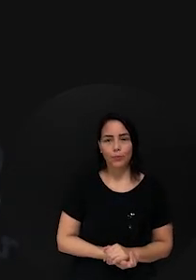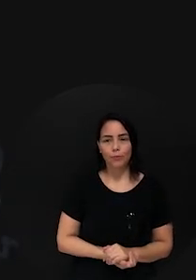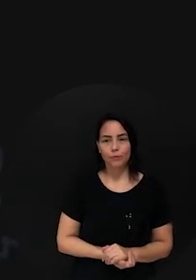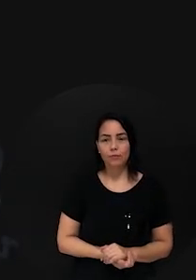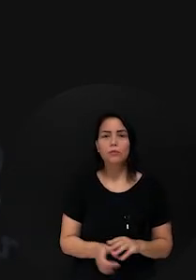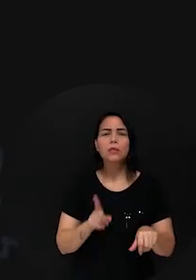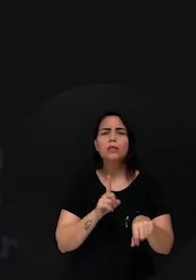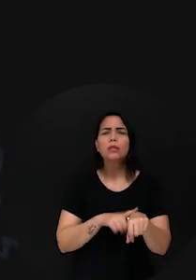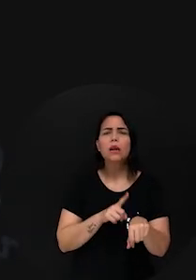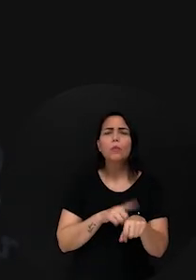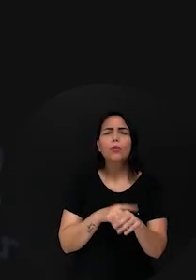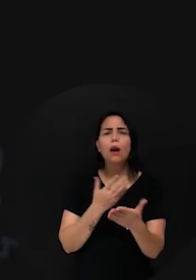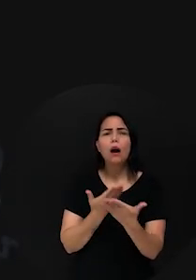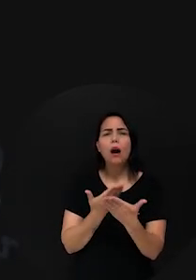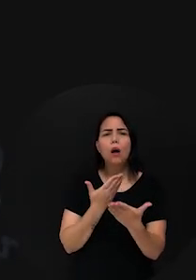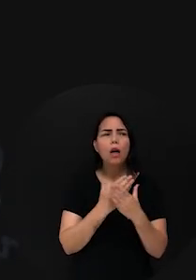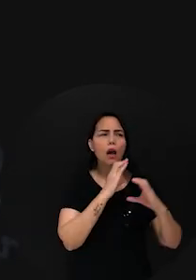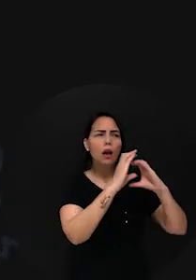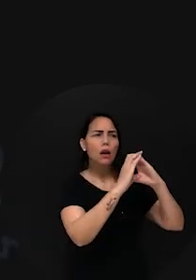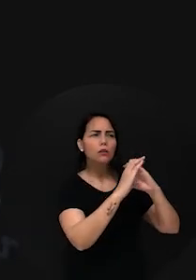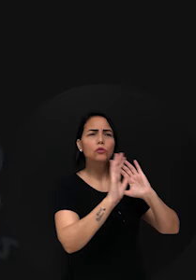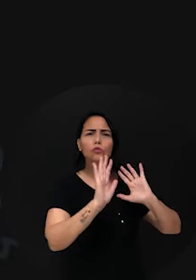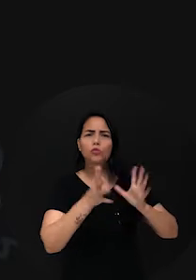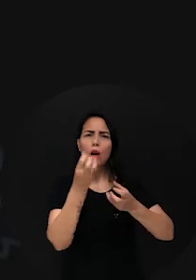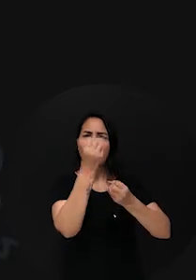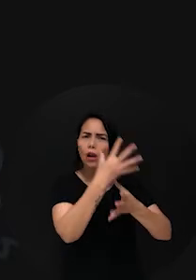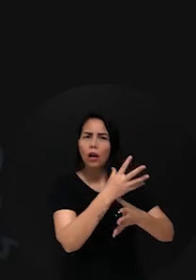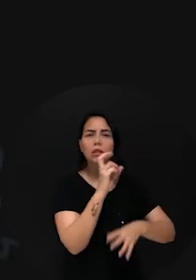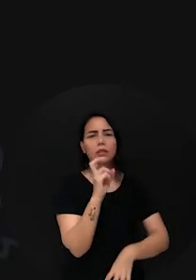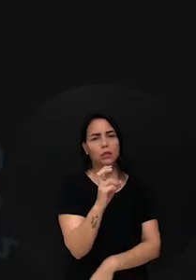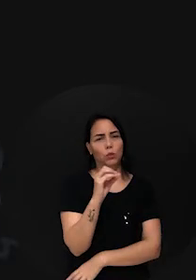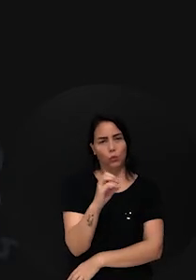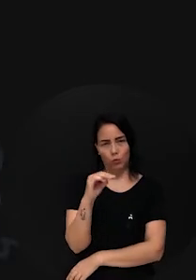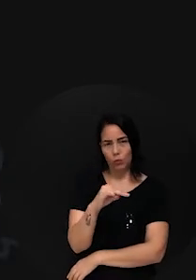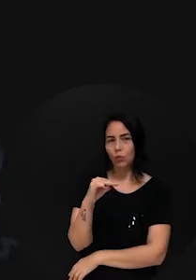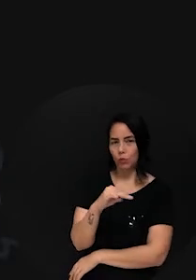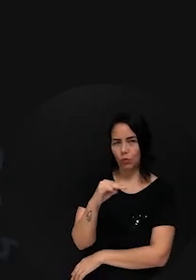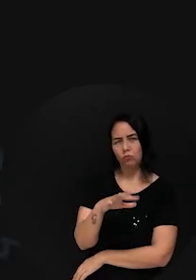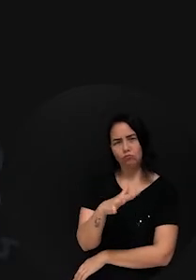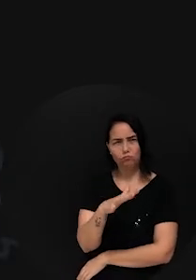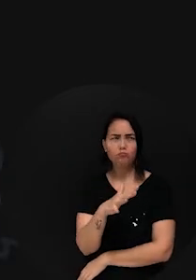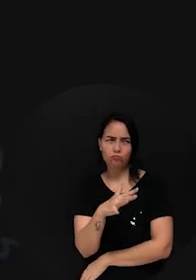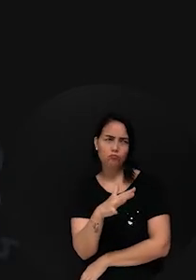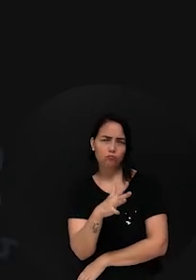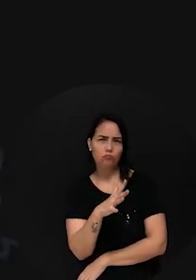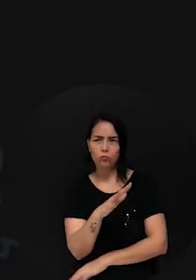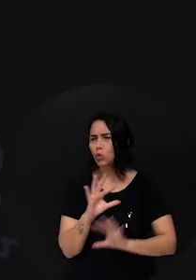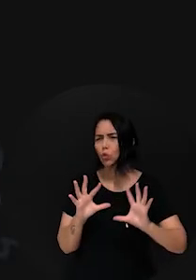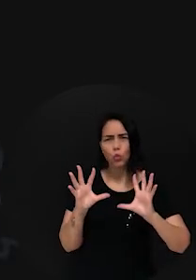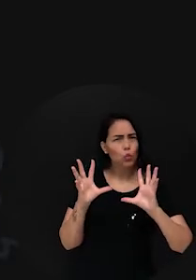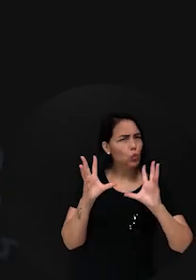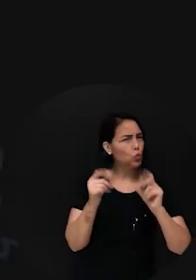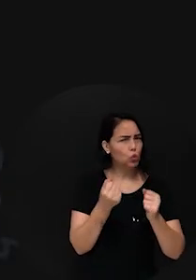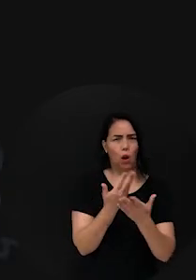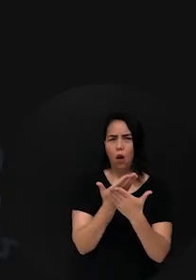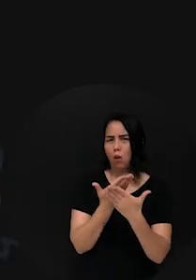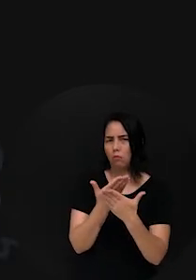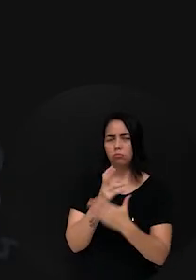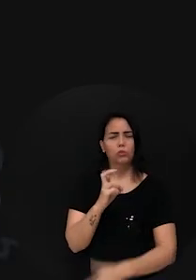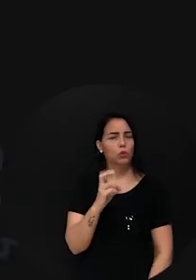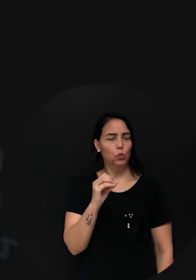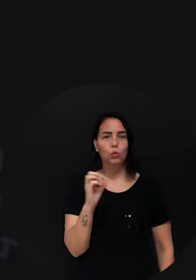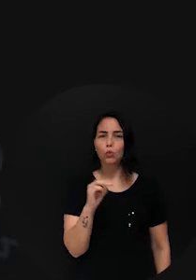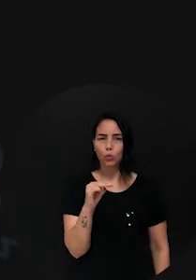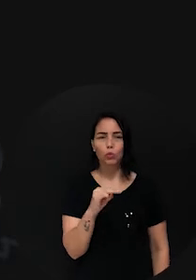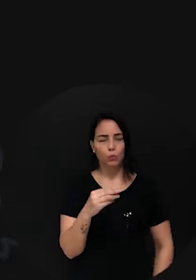Tempo das aulas de canto, a Ângela já comentou, né, Ângela? 50 minutos, 50 em média, minutos. Né? Todos os instrumentos. Não